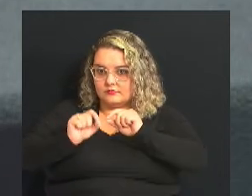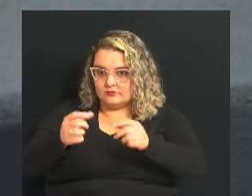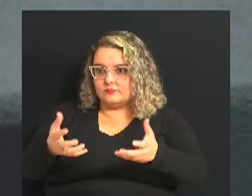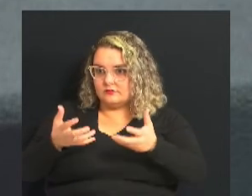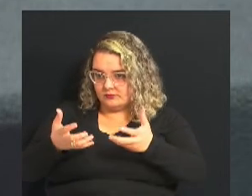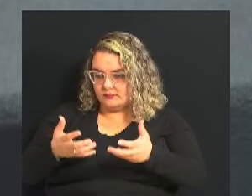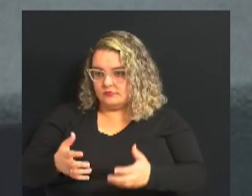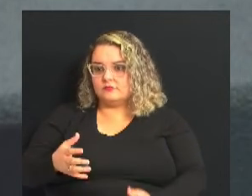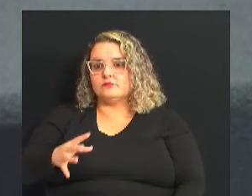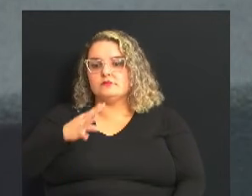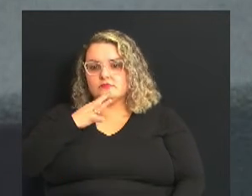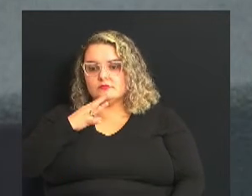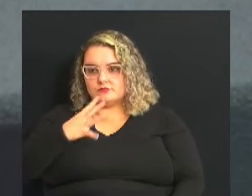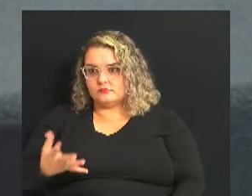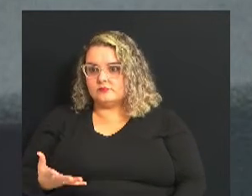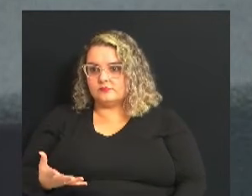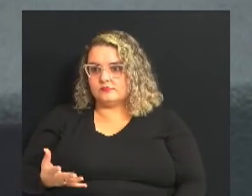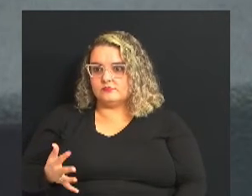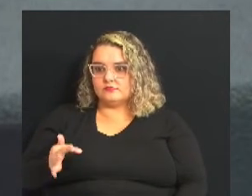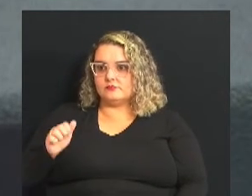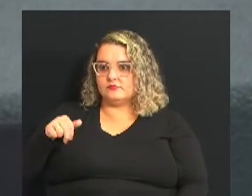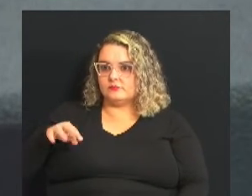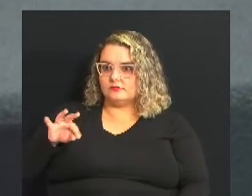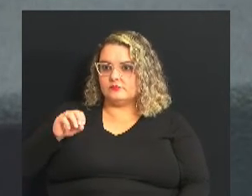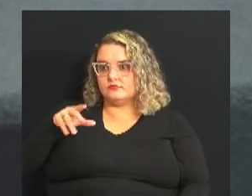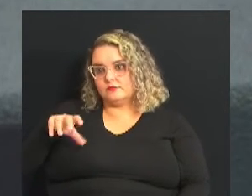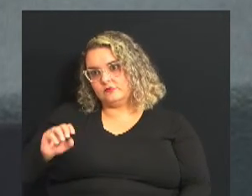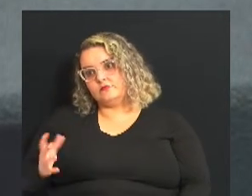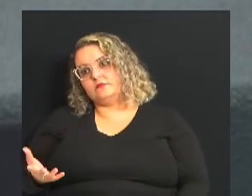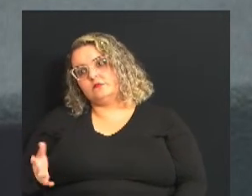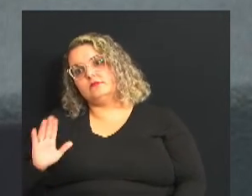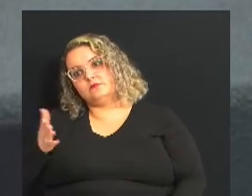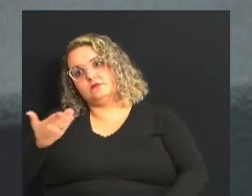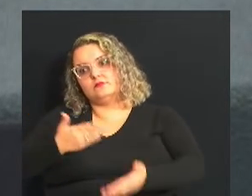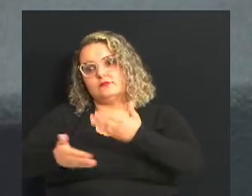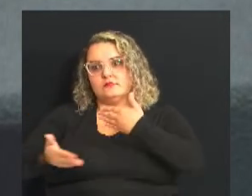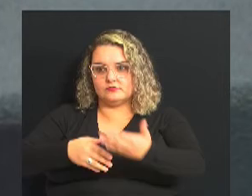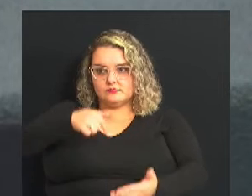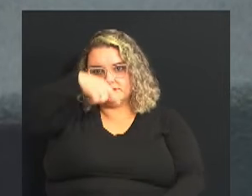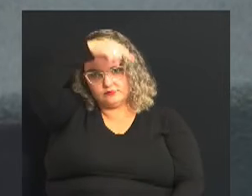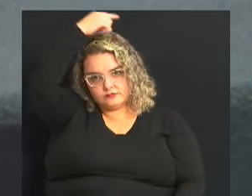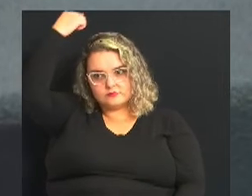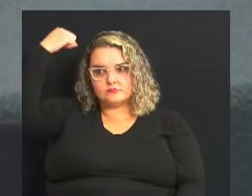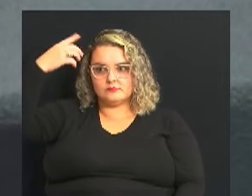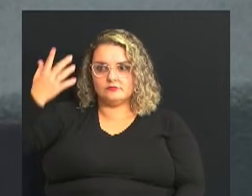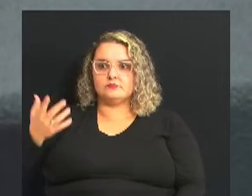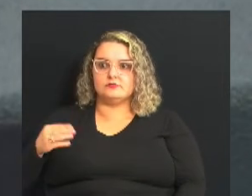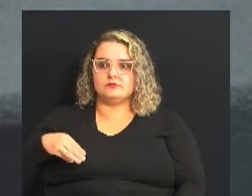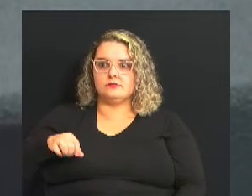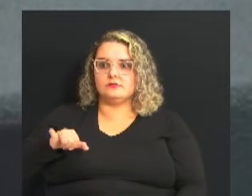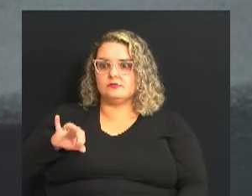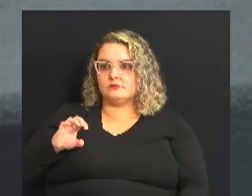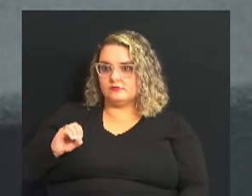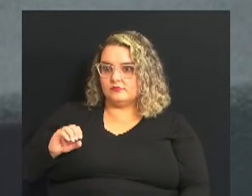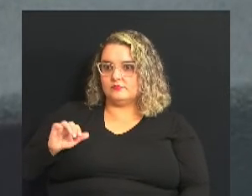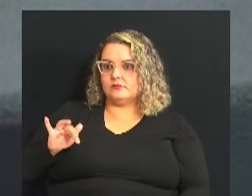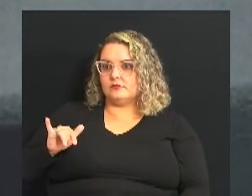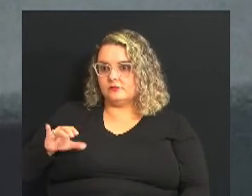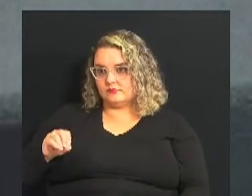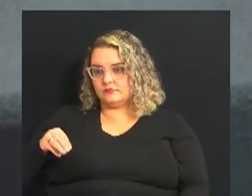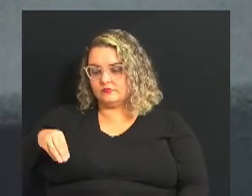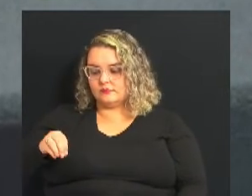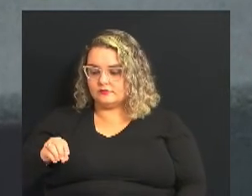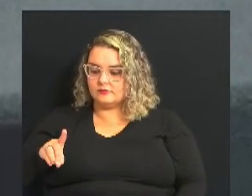nos procure, né? O Fantão já deve ter trocado várias figurinhas com você aí, né, Gaspar, sobre o meio-fio modular, né? E nós